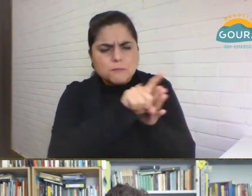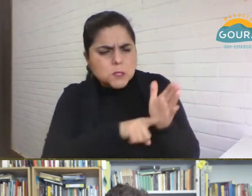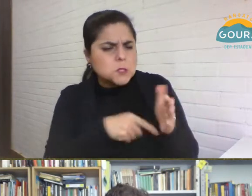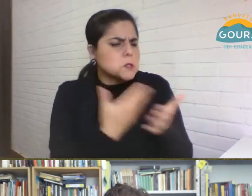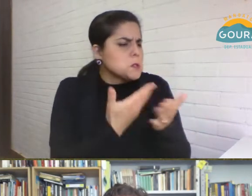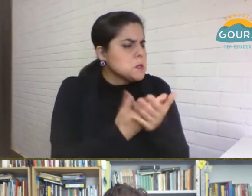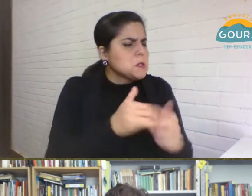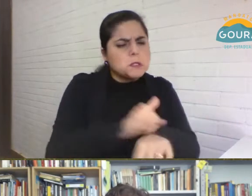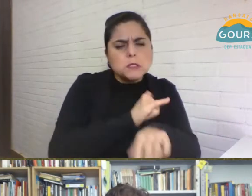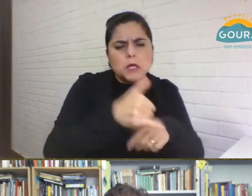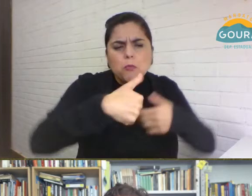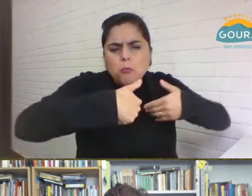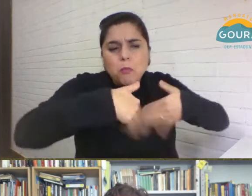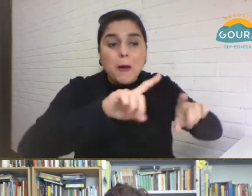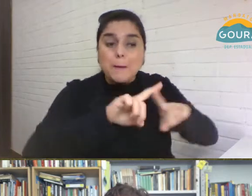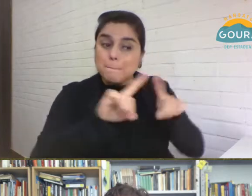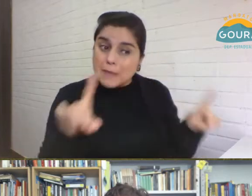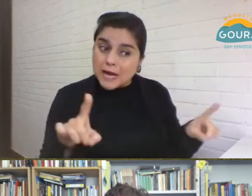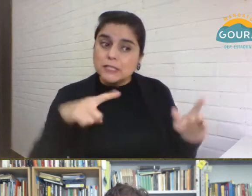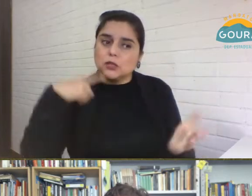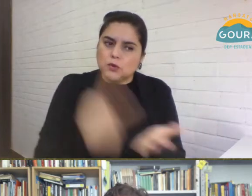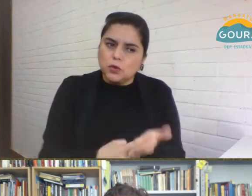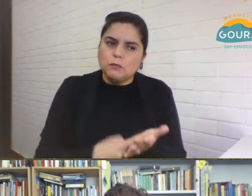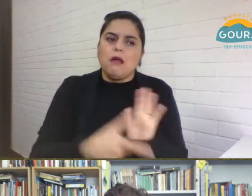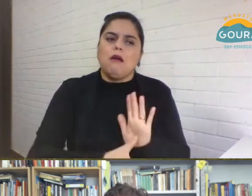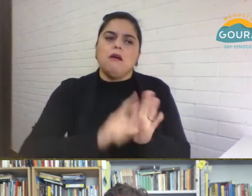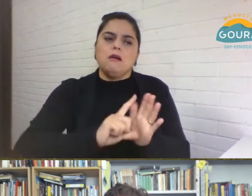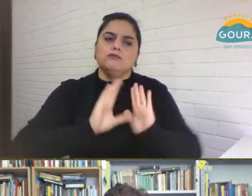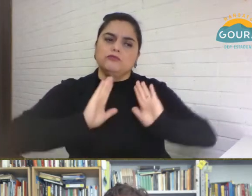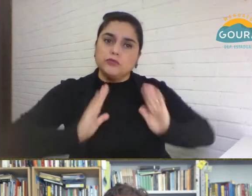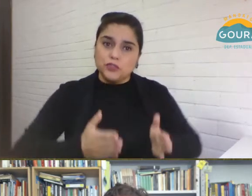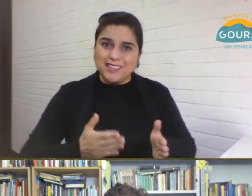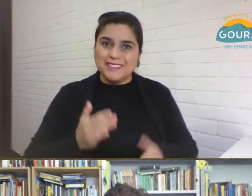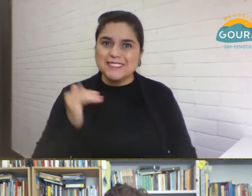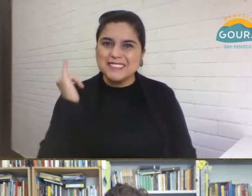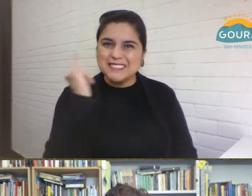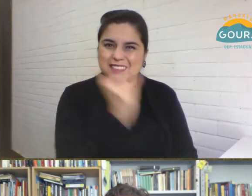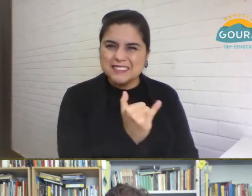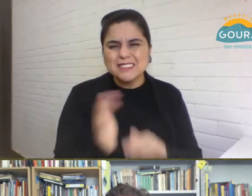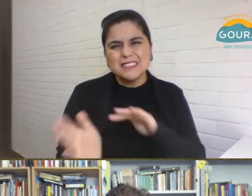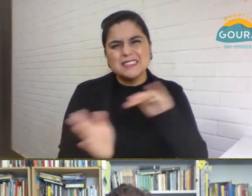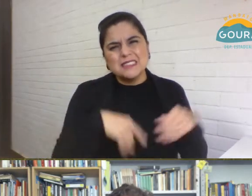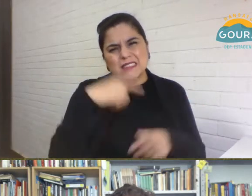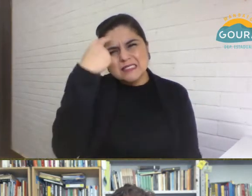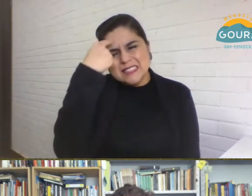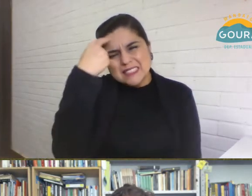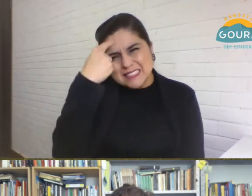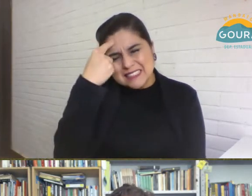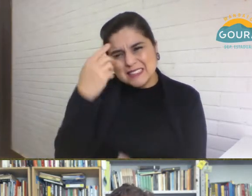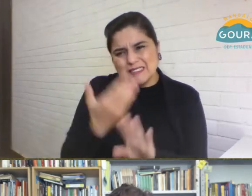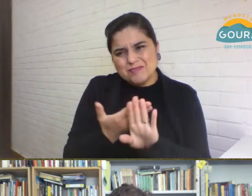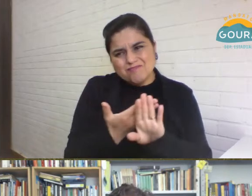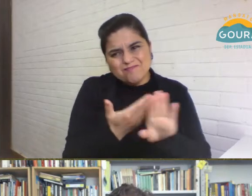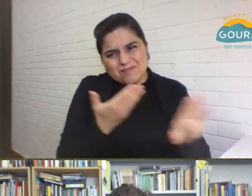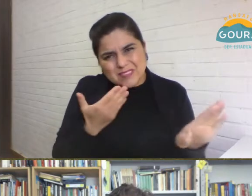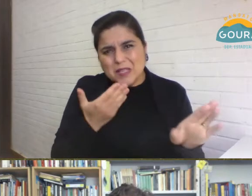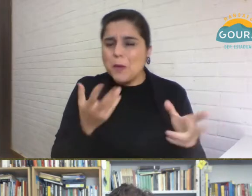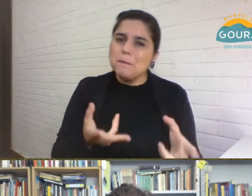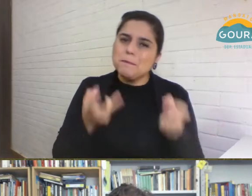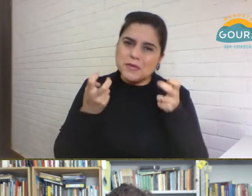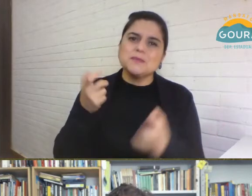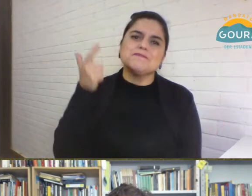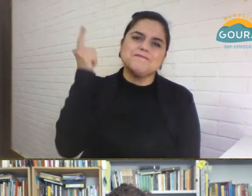tratados, representa para mim, e penso que a esta distância isto é notável, uma enorme